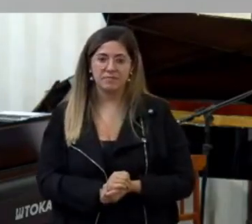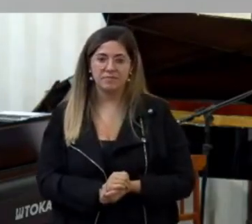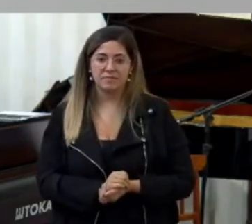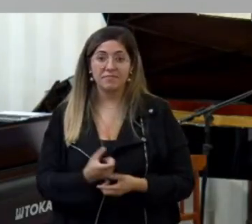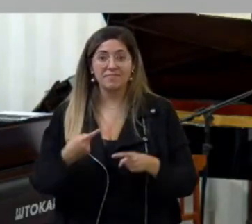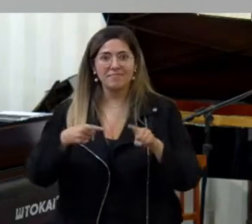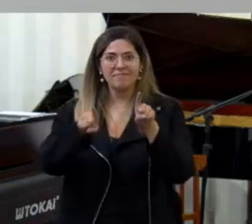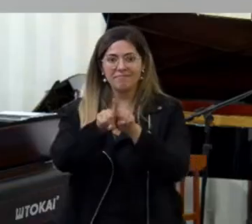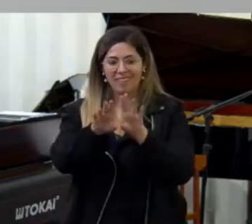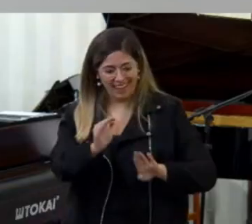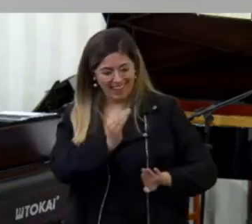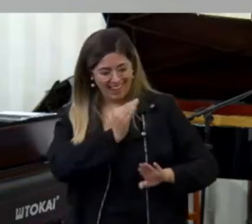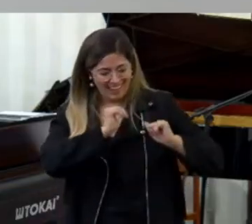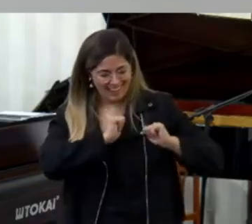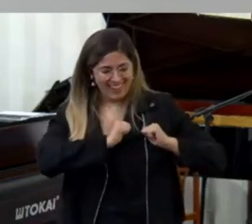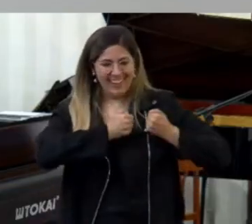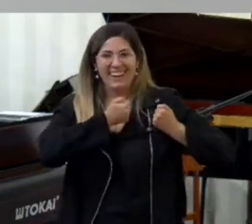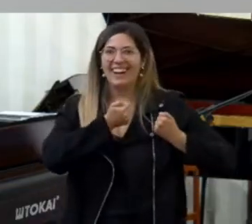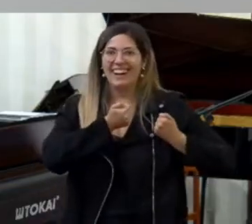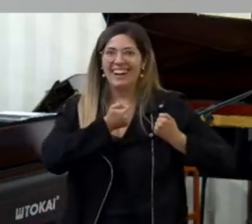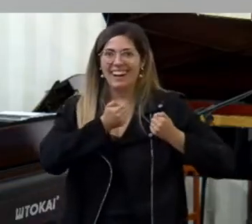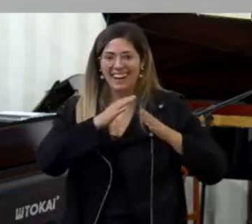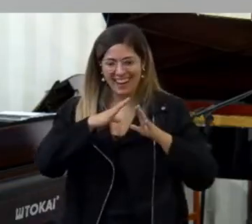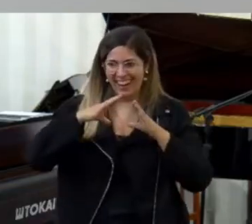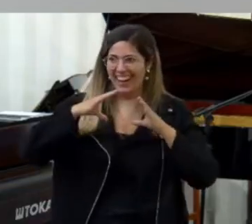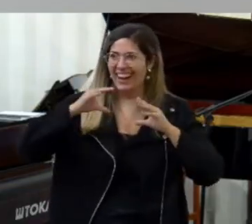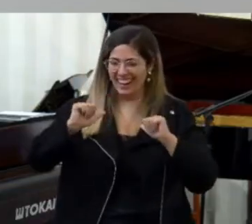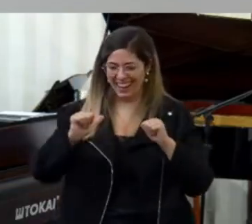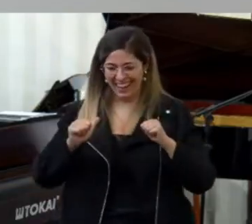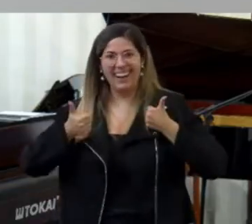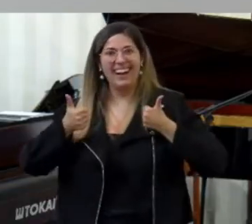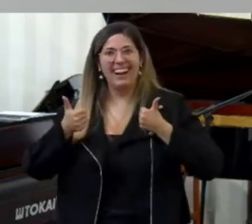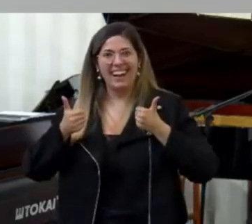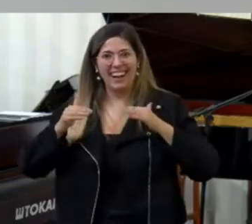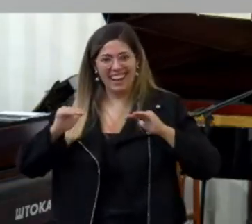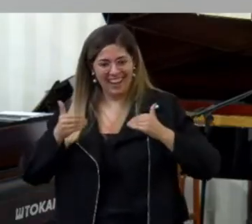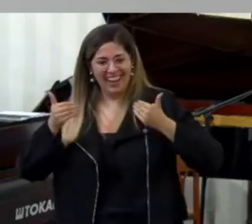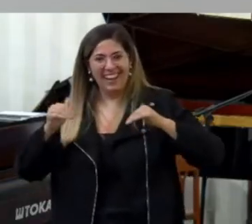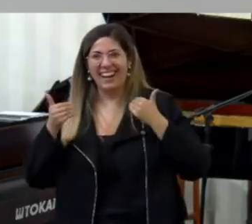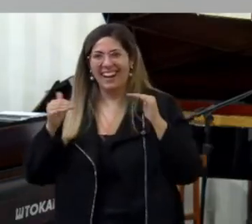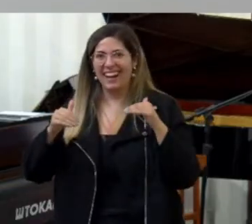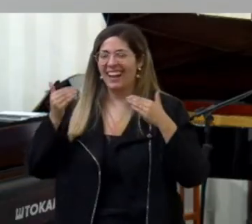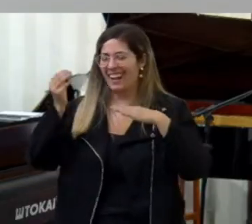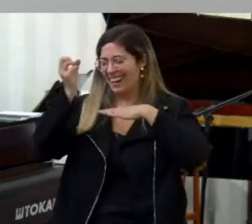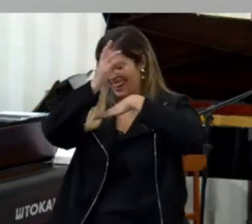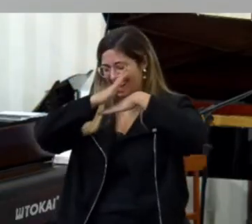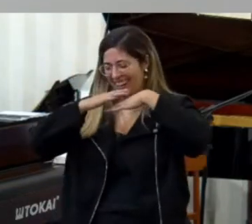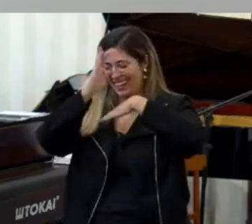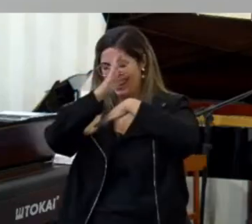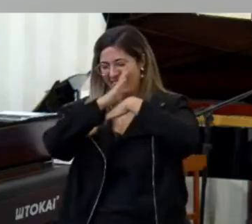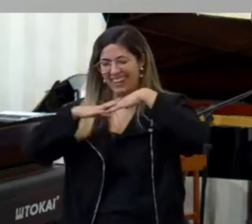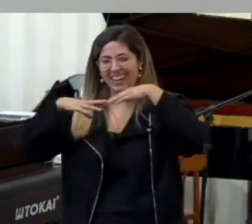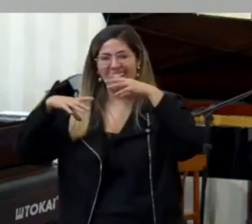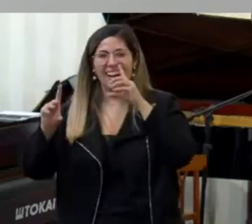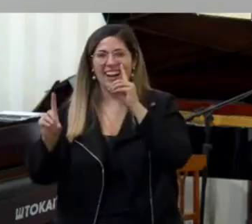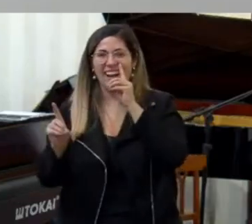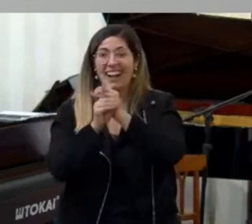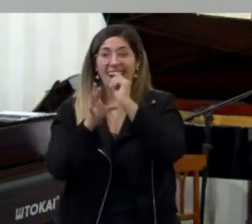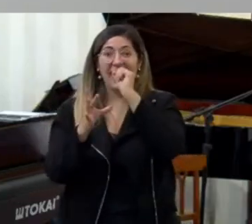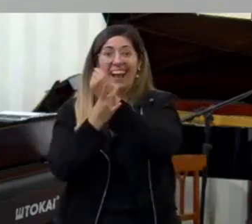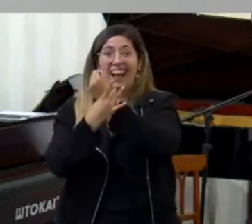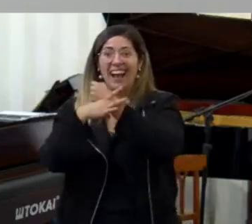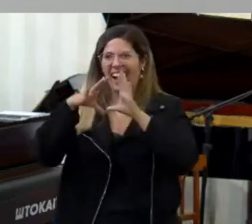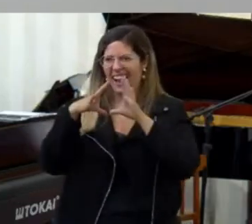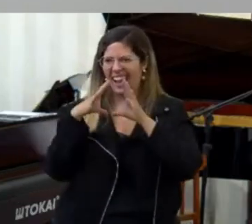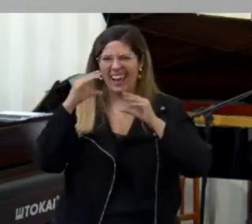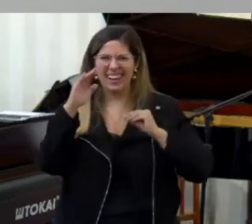coração se alegra e o meu espírito exulta, até o meu corpo repousará seguro, pois não deixarás a minha